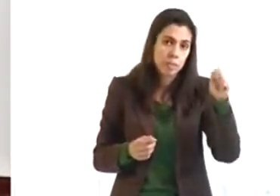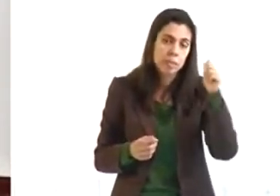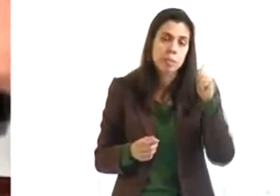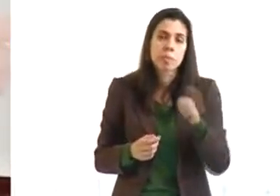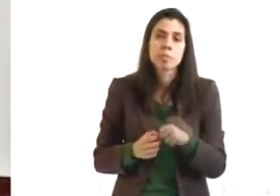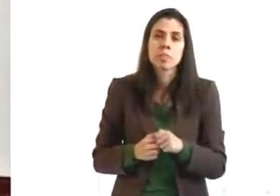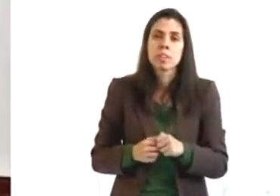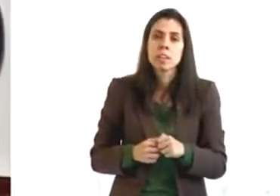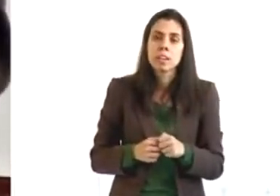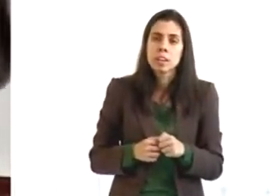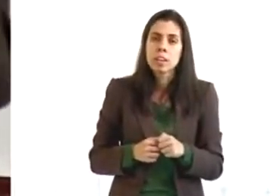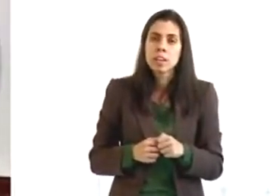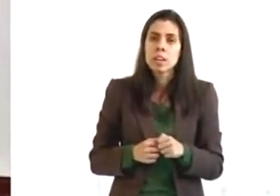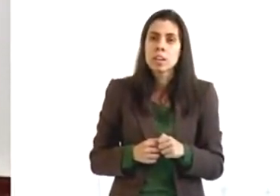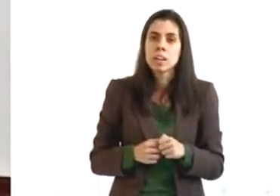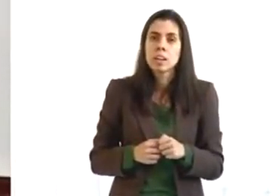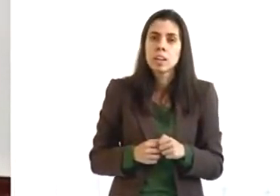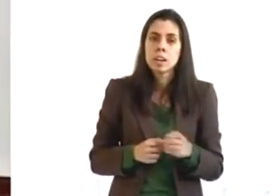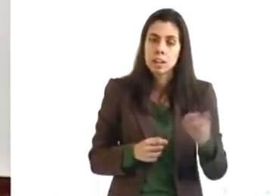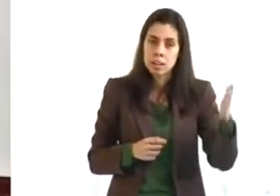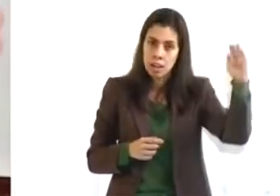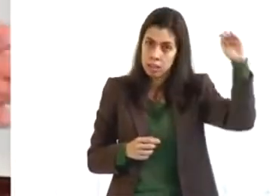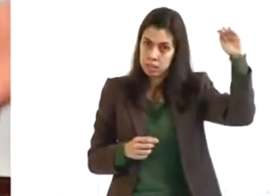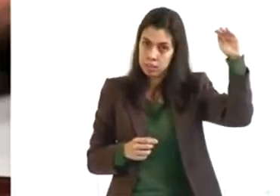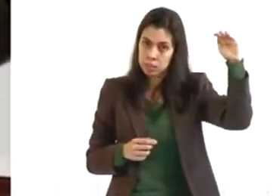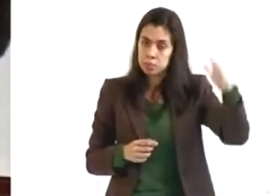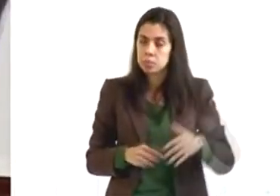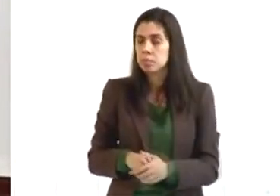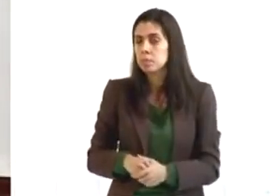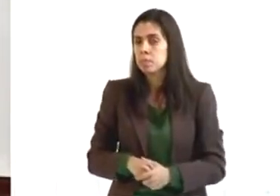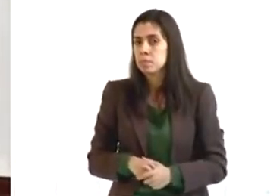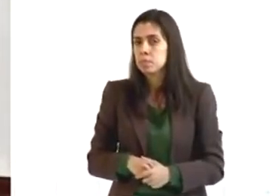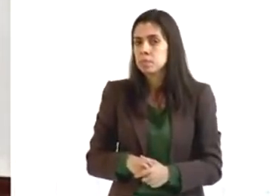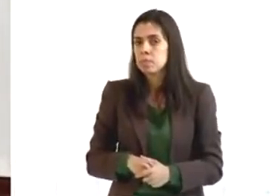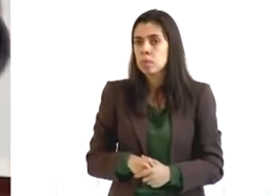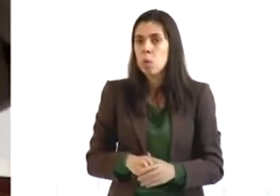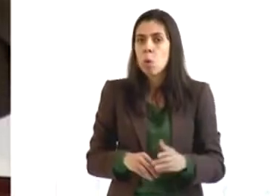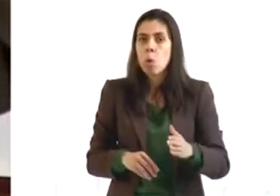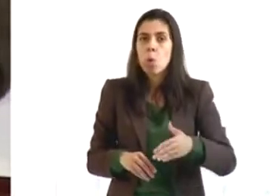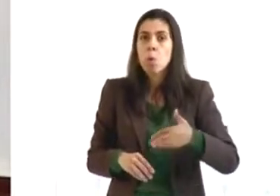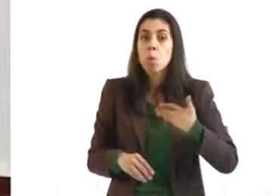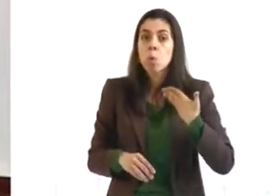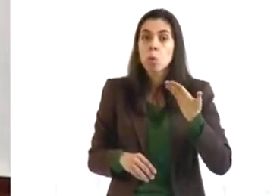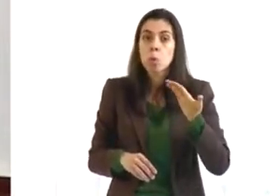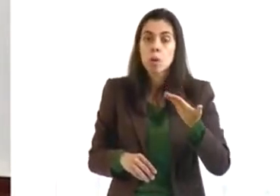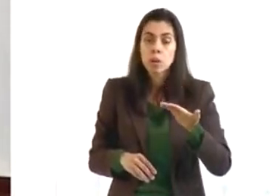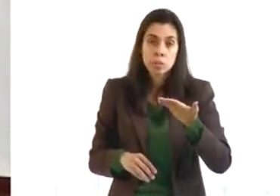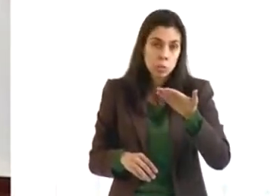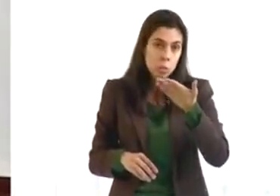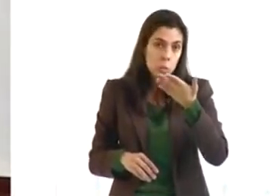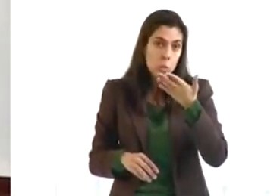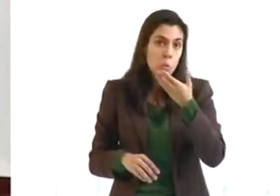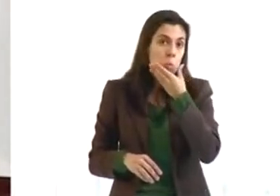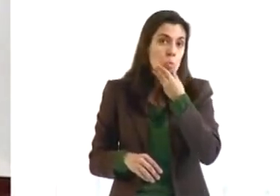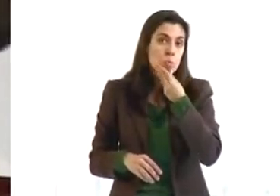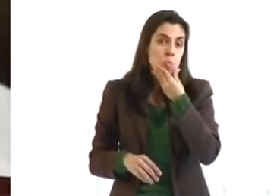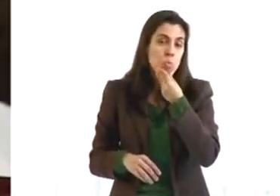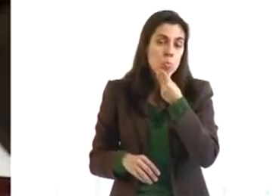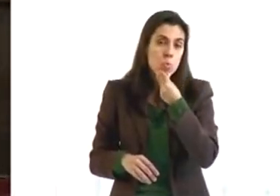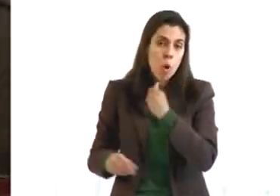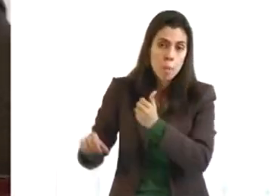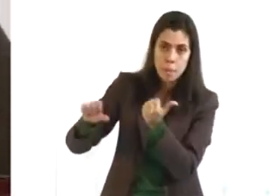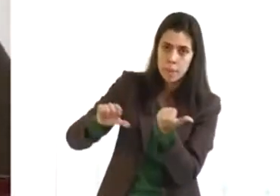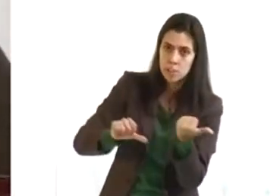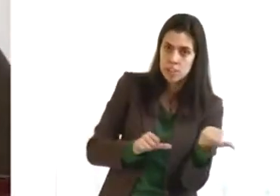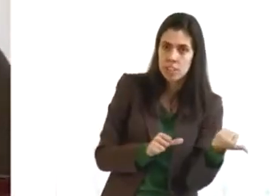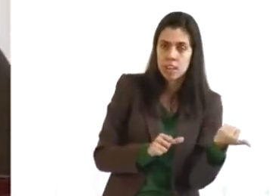adolescente, é um adulto. Então aqui, via de regra, acontece assim na nossa igreja. Quando um adulto vai receber o sacramento do batismo, ele também professa a sua fé no